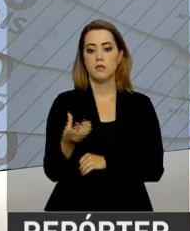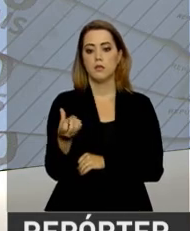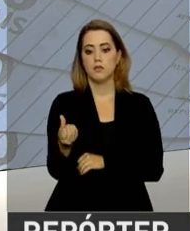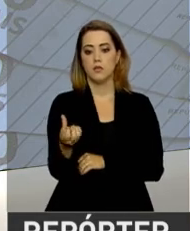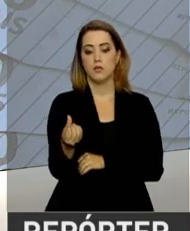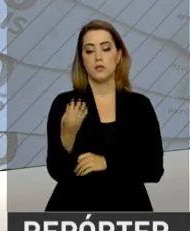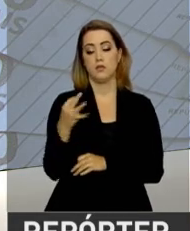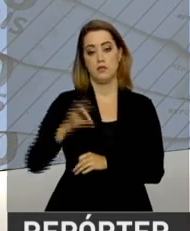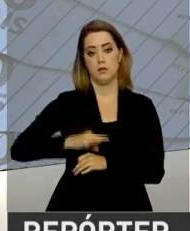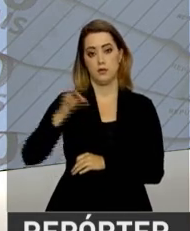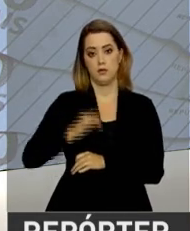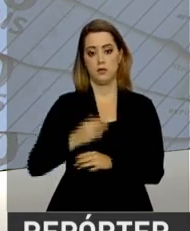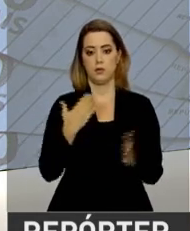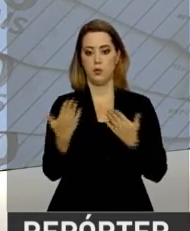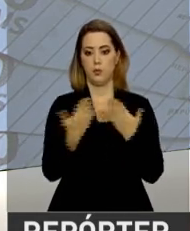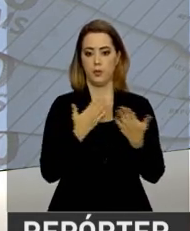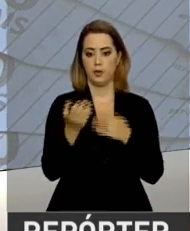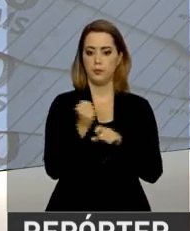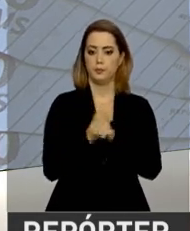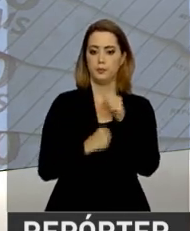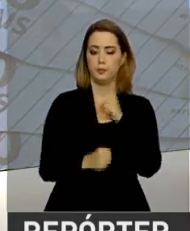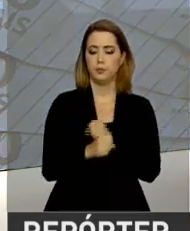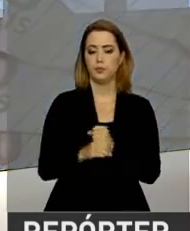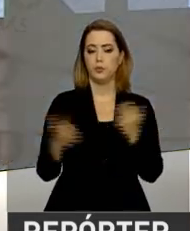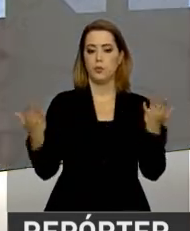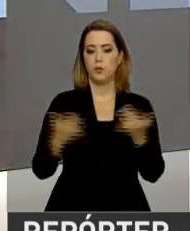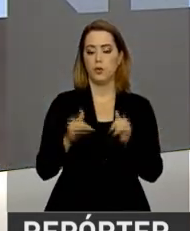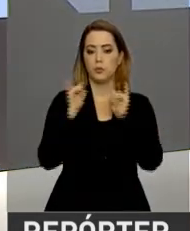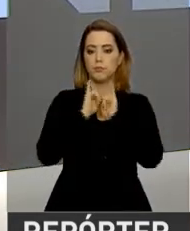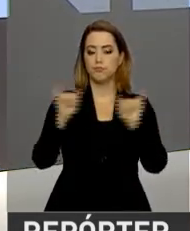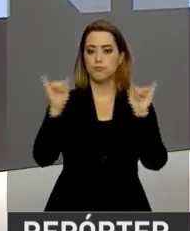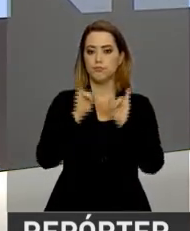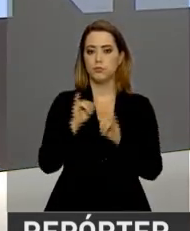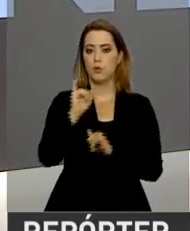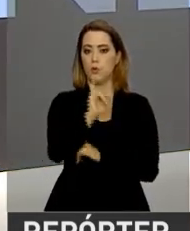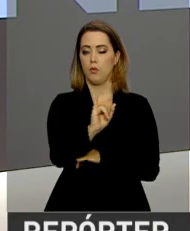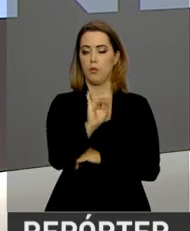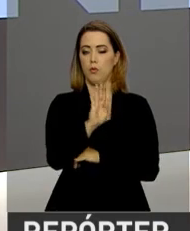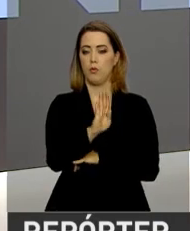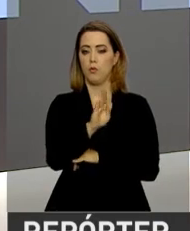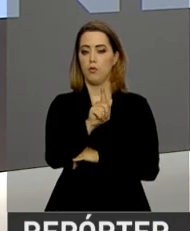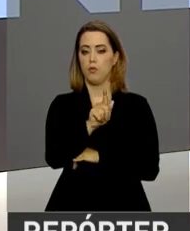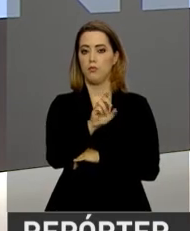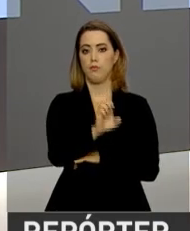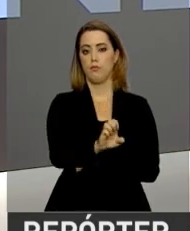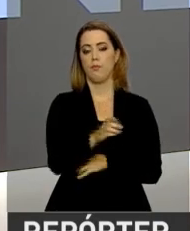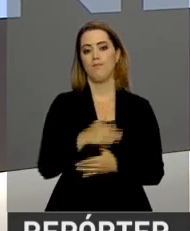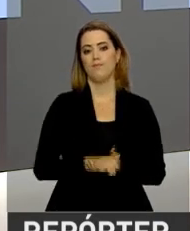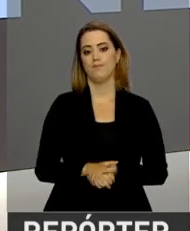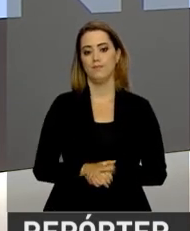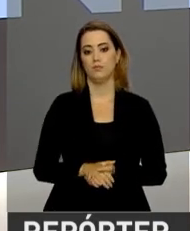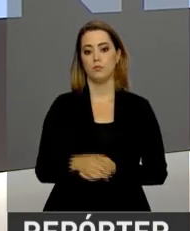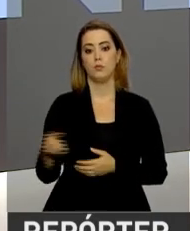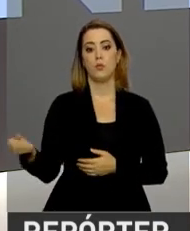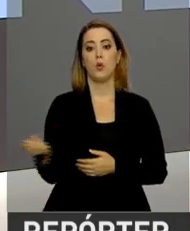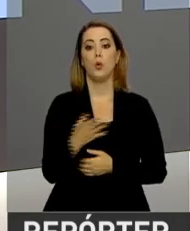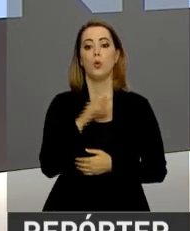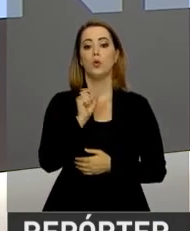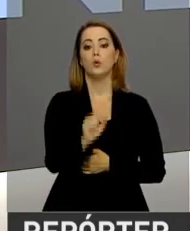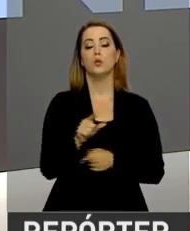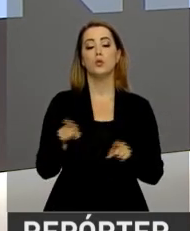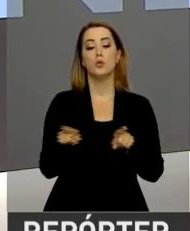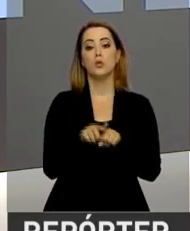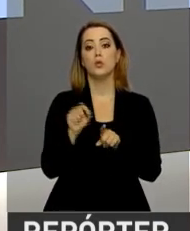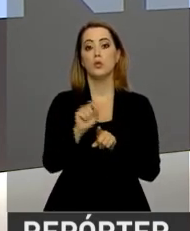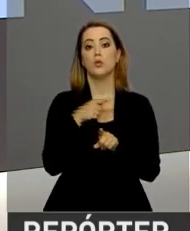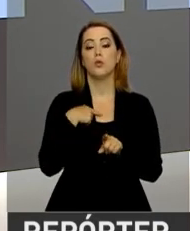números foram divulgados hoje pelo ibge e uma nova ferramenta online faz o mapeamento dos empregos formais em todo o país é